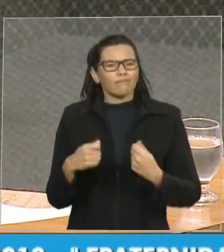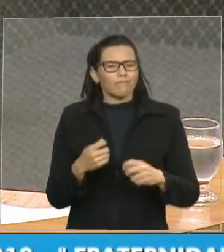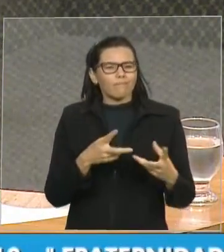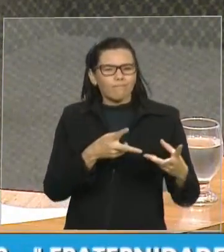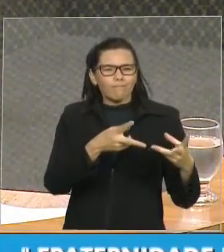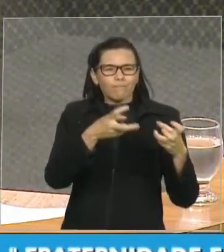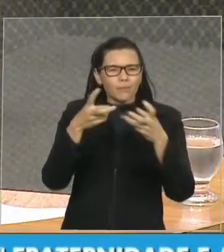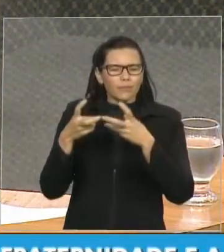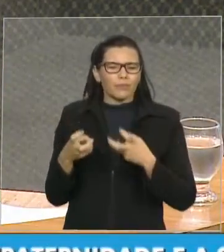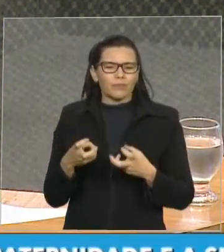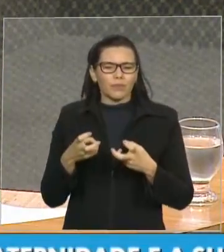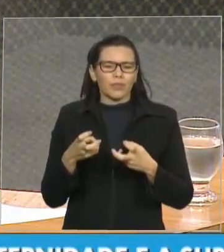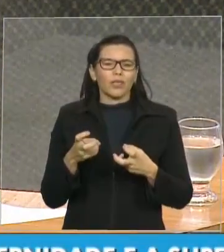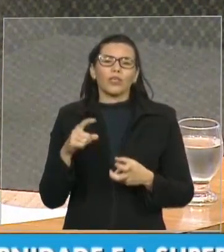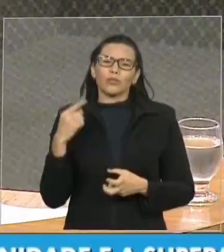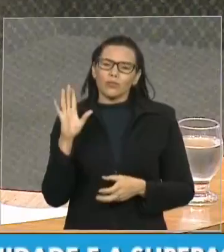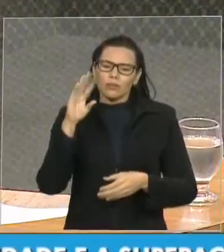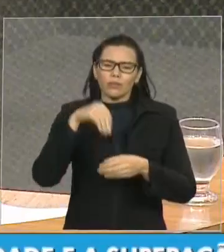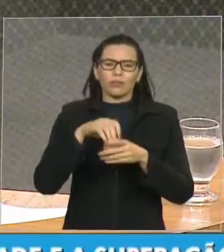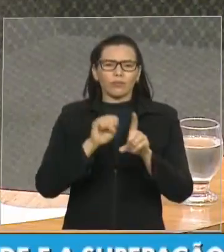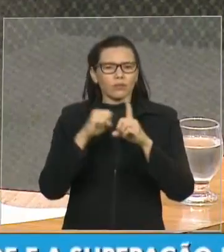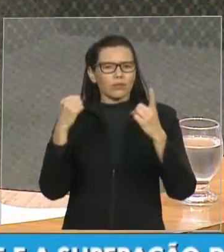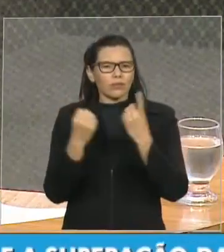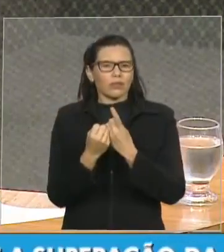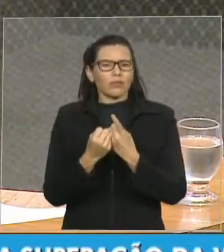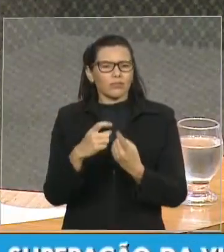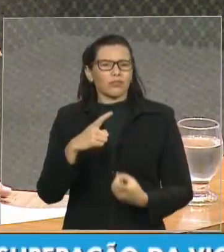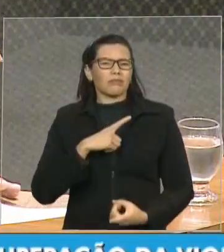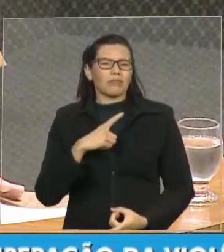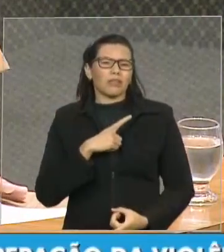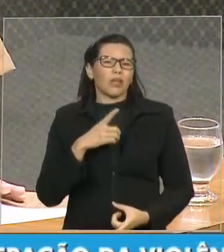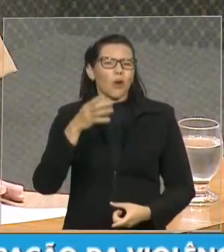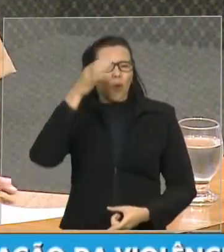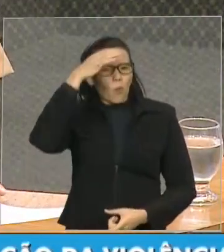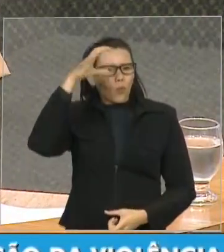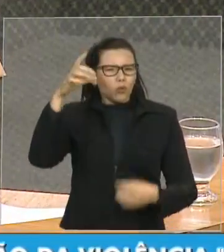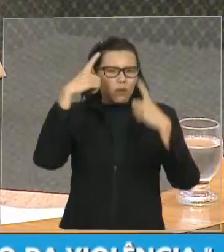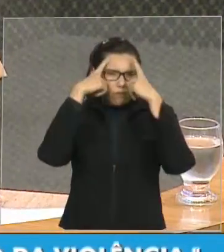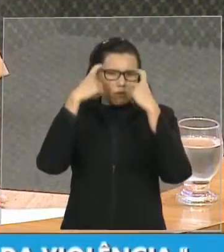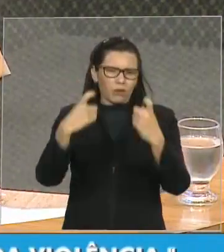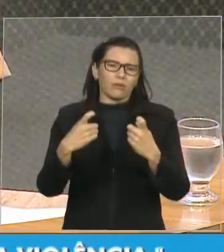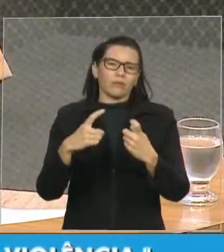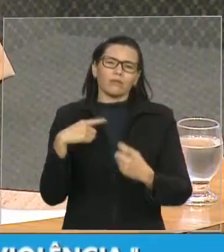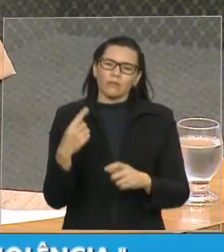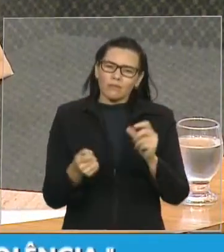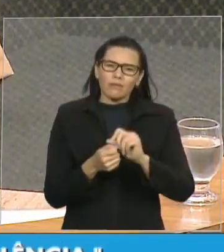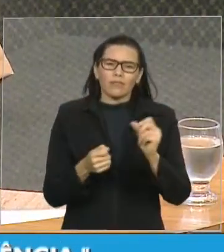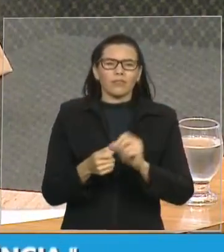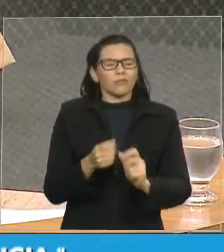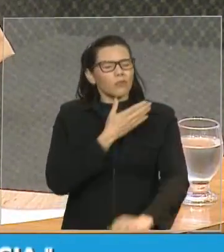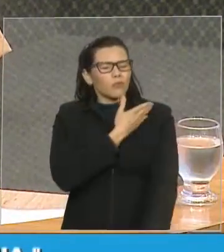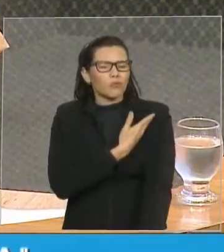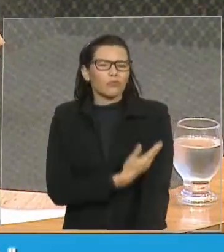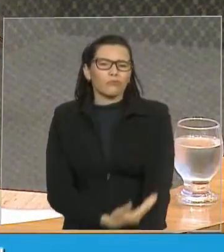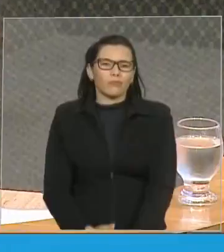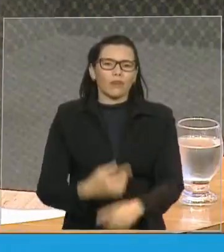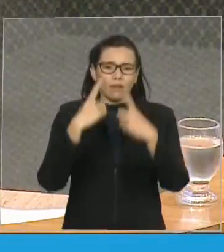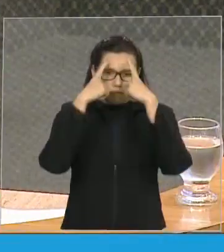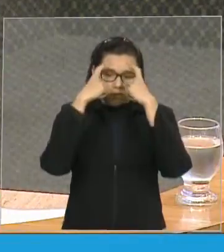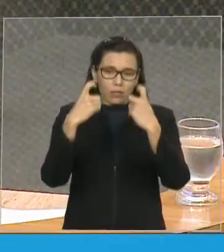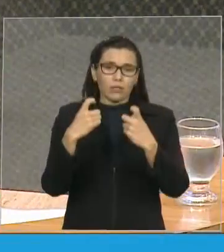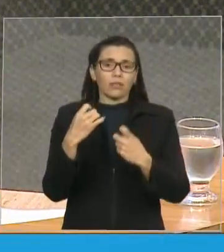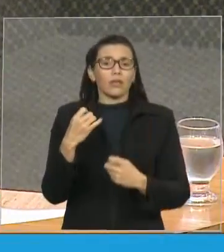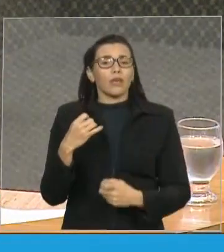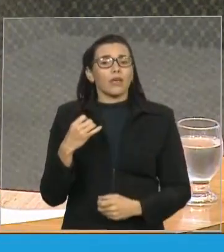que estamos inseridos numa sociedade violenta, que temos práticas violentas, e isso só vai ser possível ser